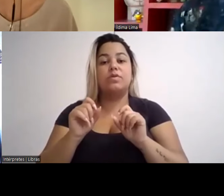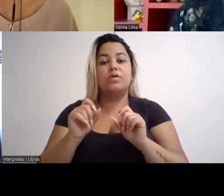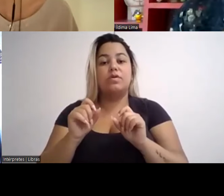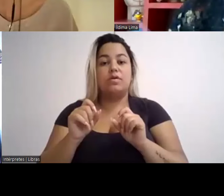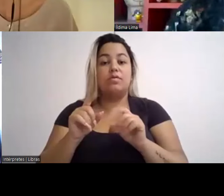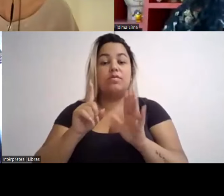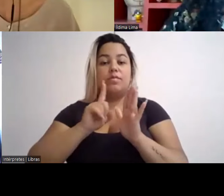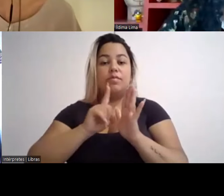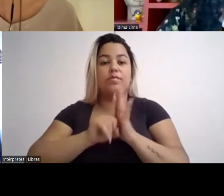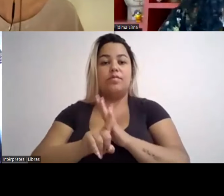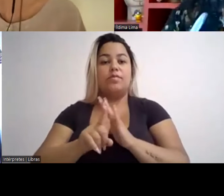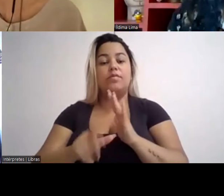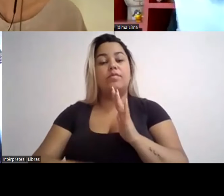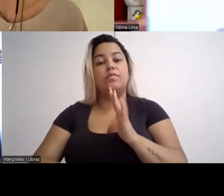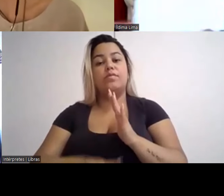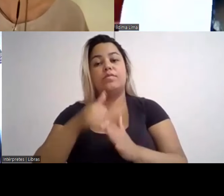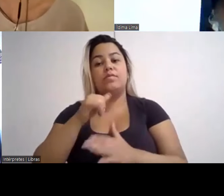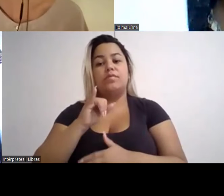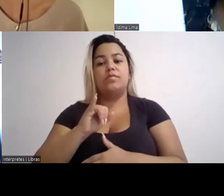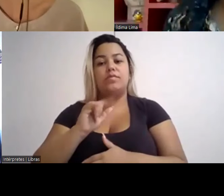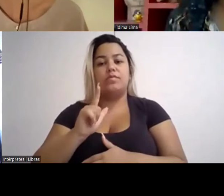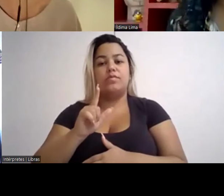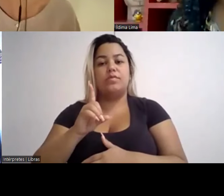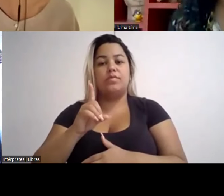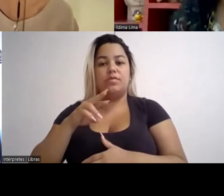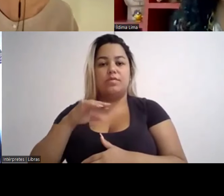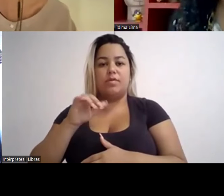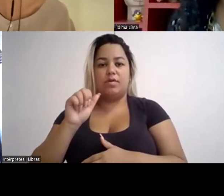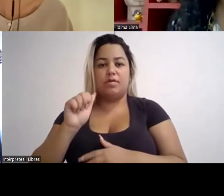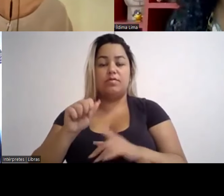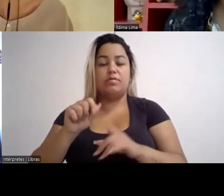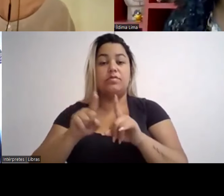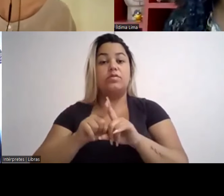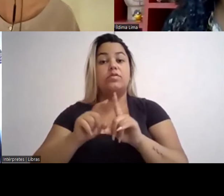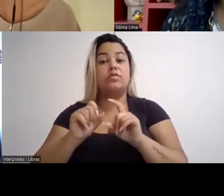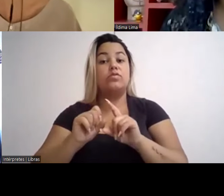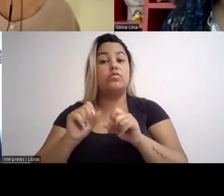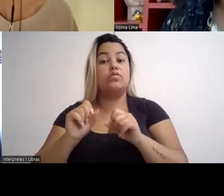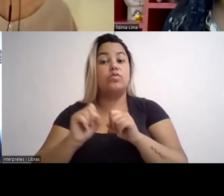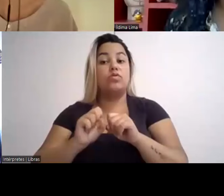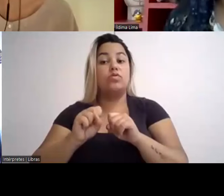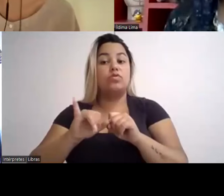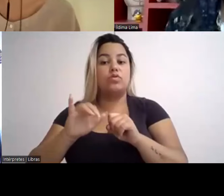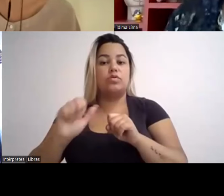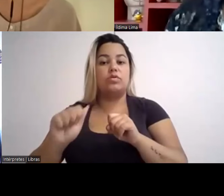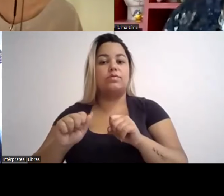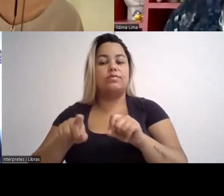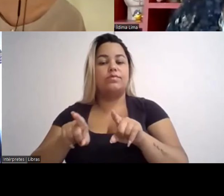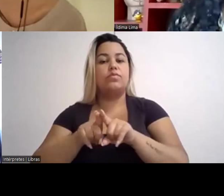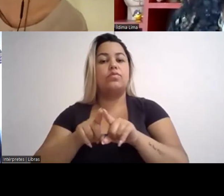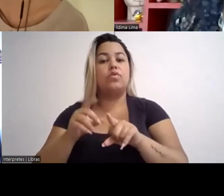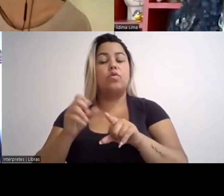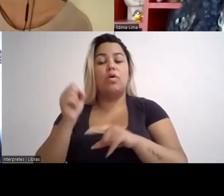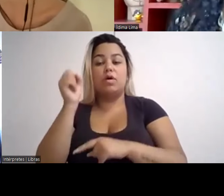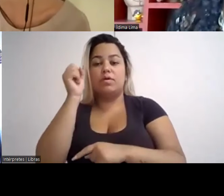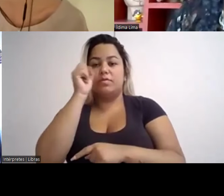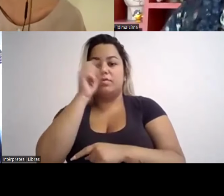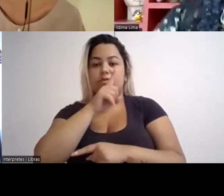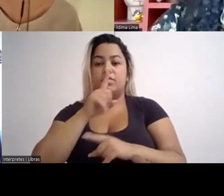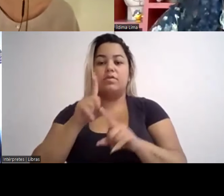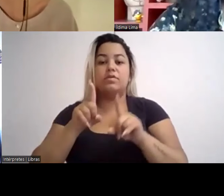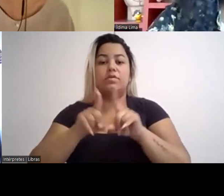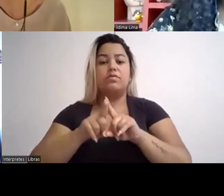pergunta primeiro para a Ildma. Como sócia fundadora da empresa de consultoria Cultive, qual a dificuldade mais latente que